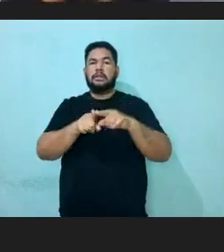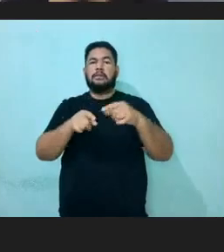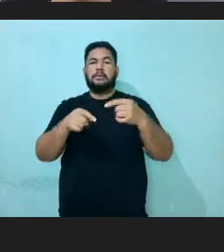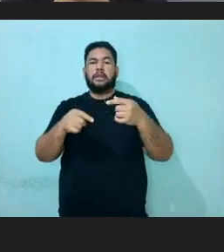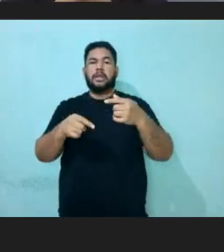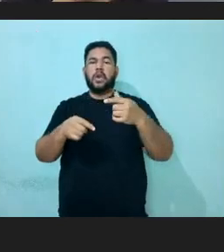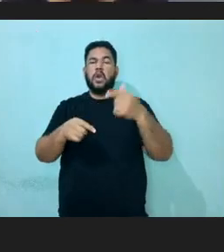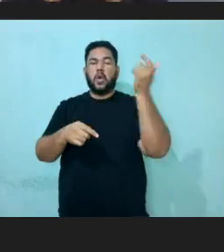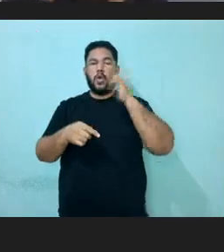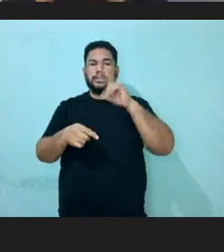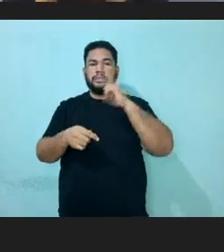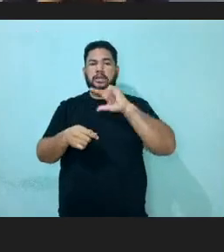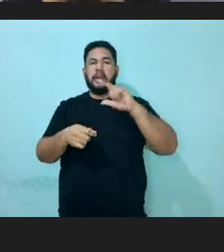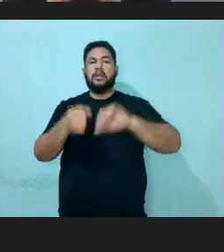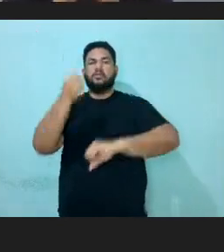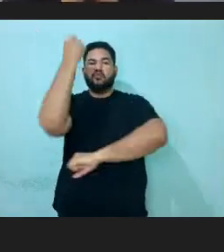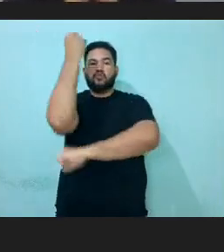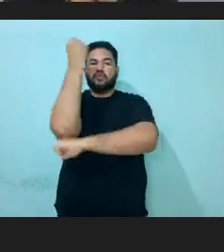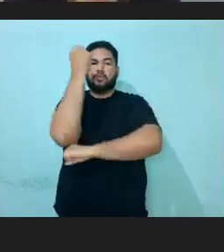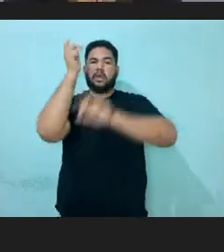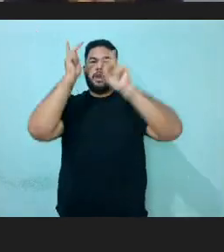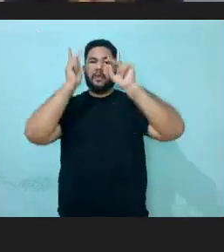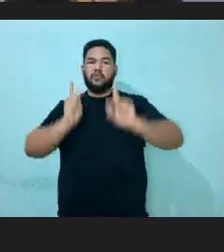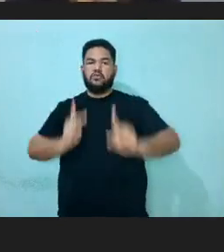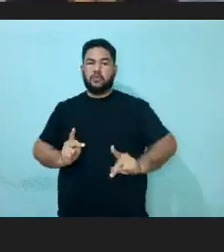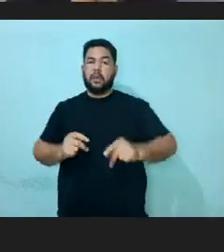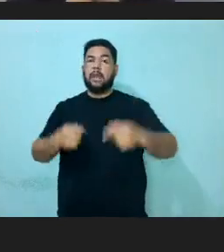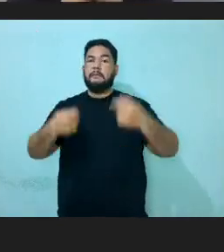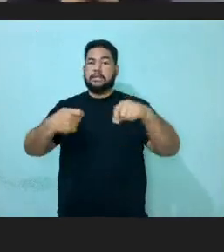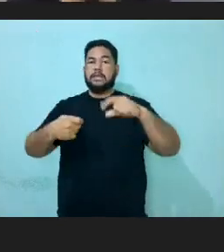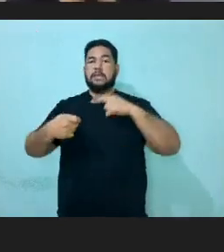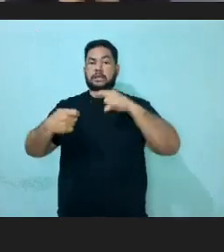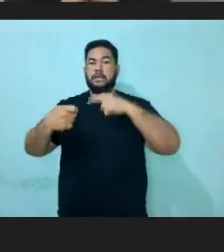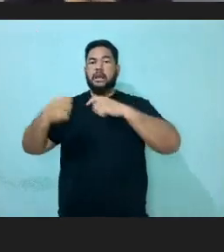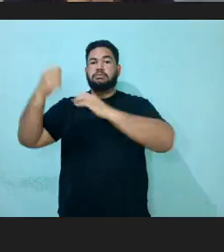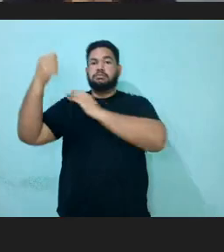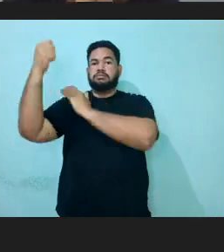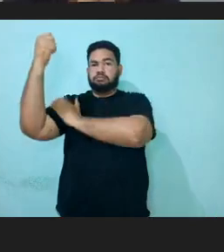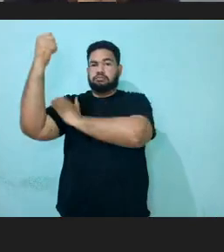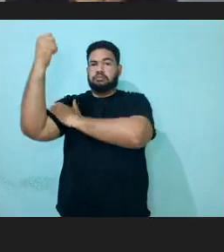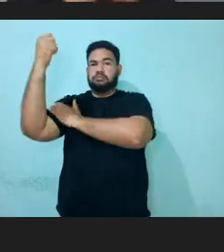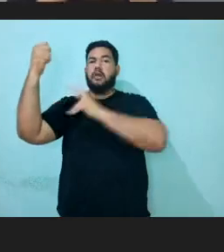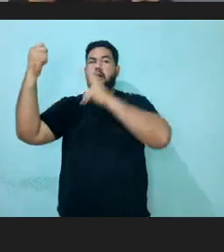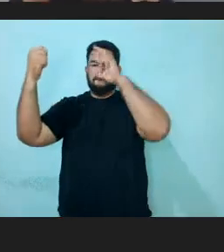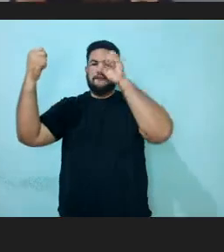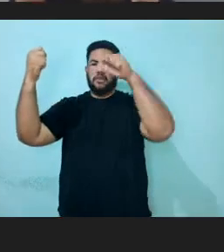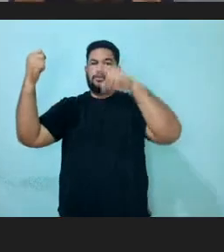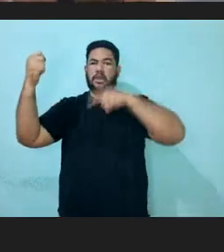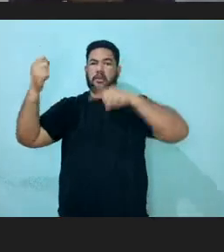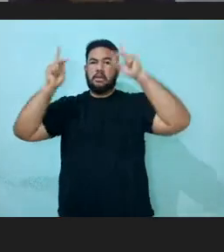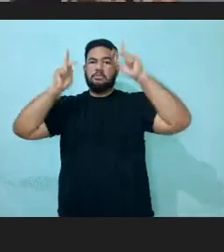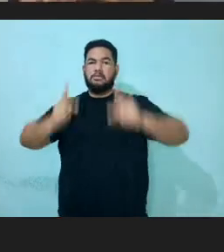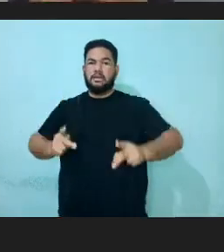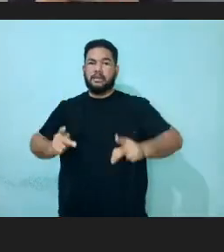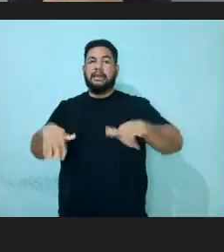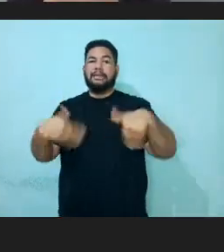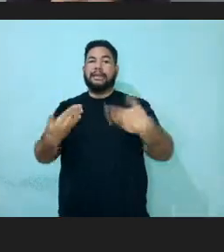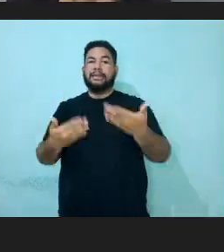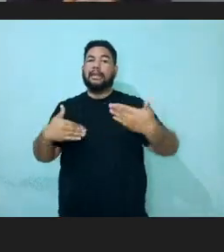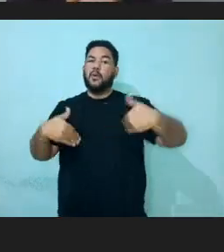Ou seja, ele precisa estar forte para manter a postura. Então, qual é a nossa tarefinha de